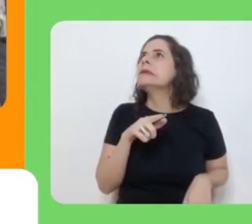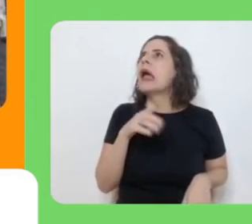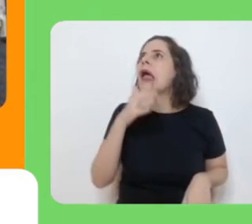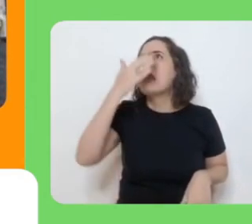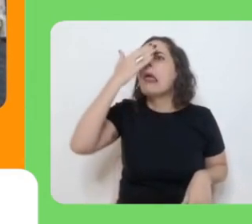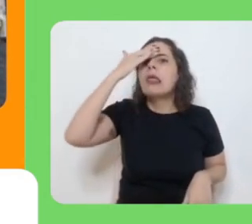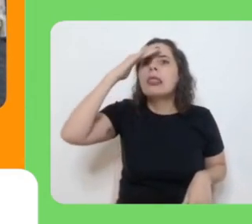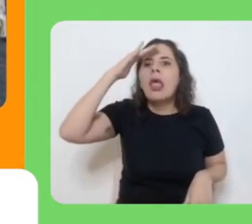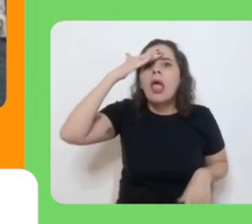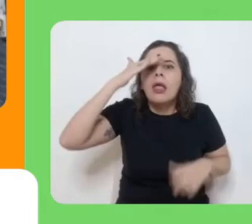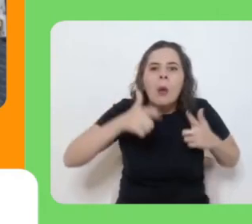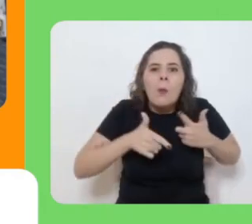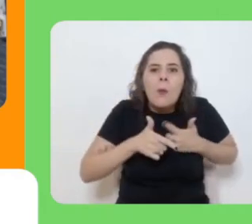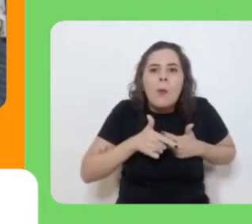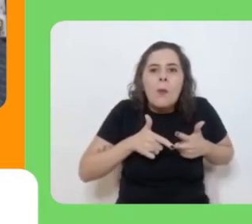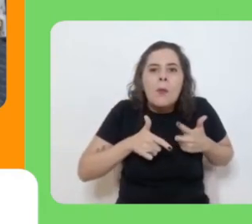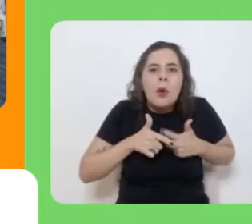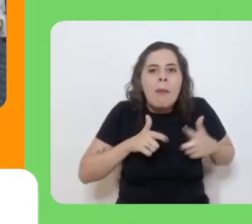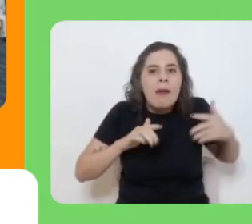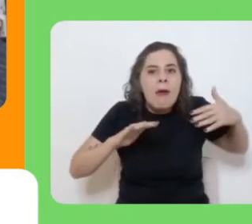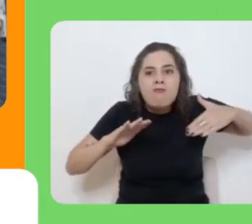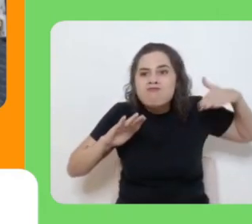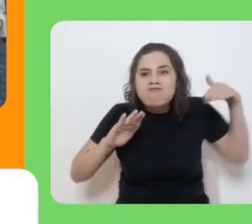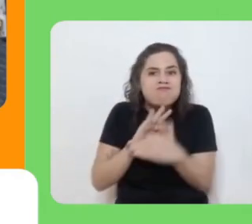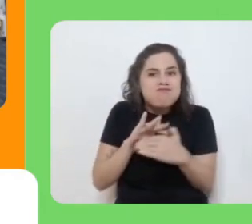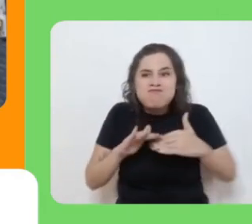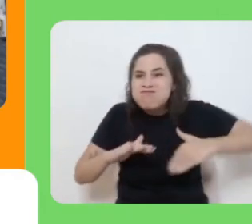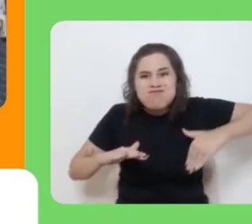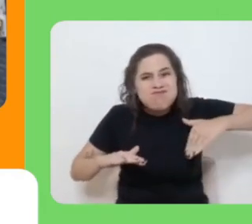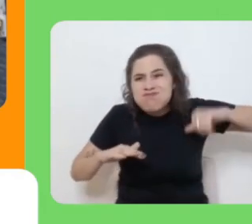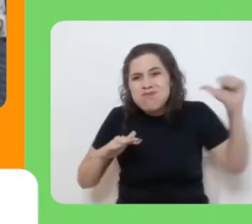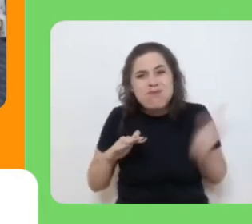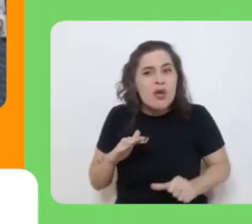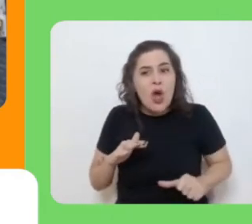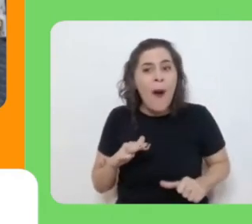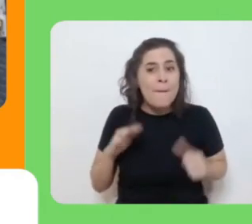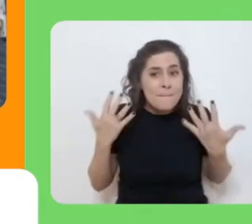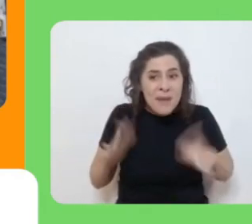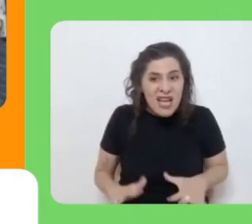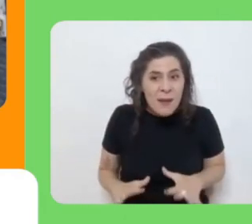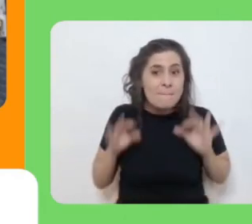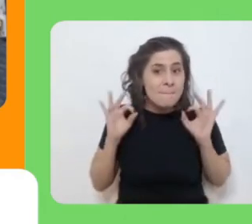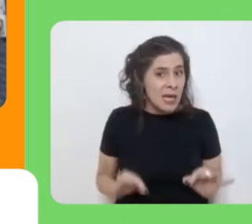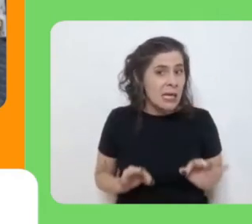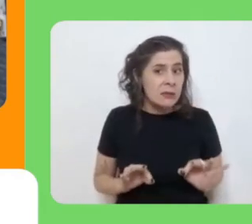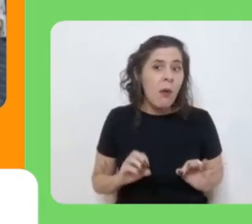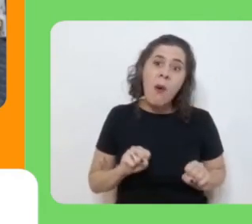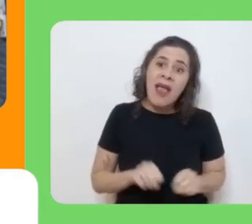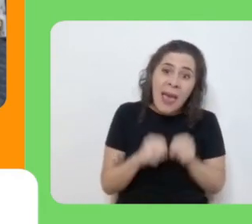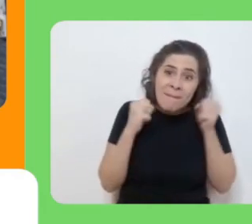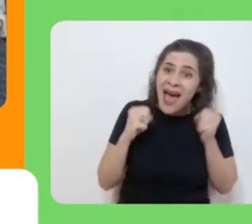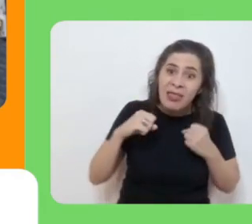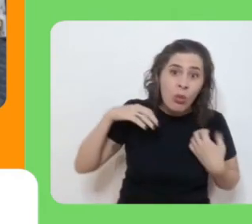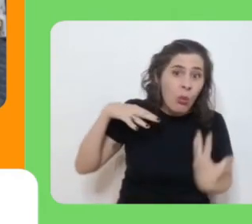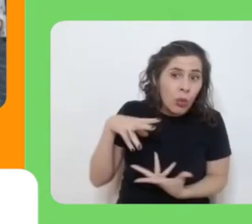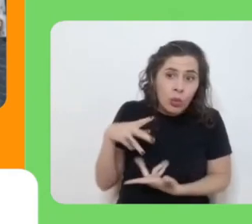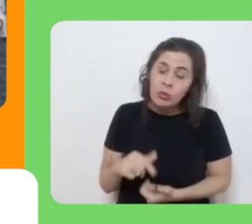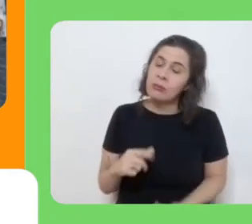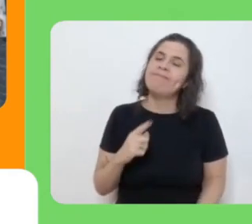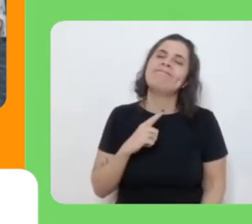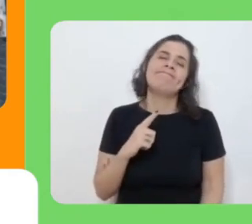do buraco que é esse crash que a gente está vivendo. Realmente é um fenômeno global, né? E eu